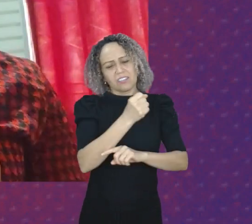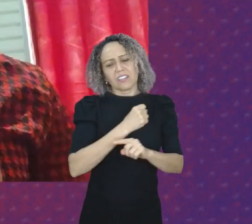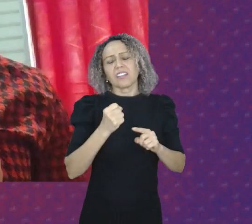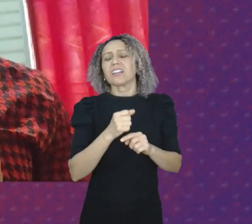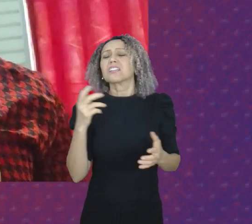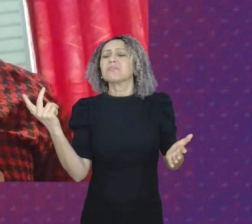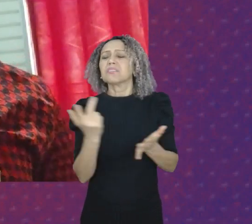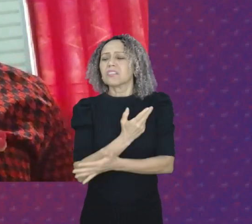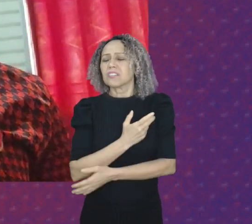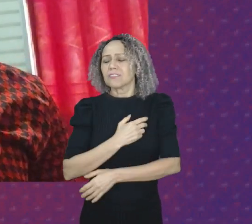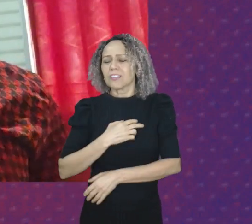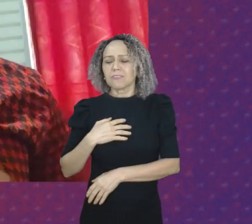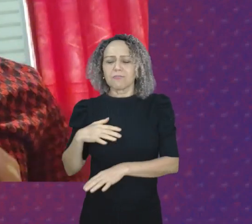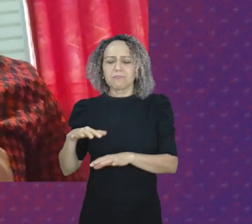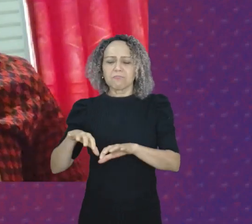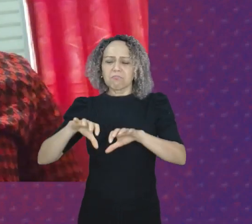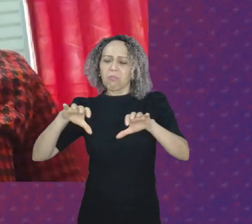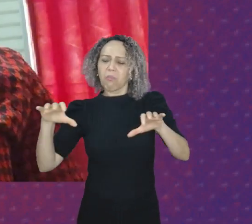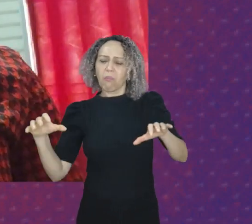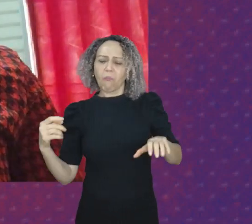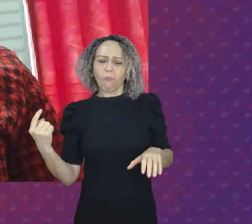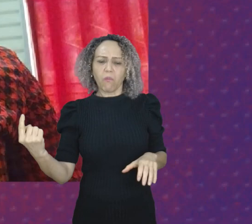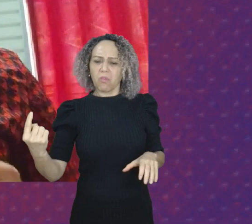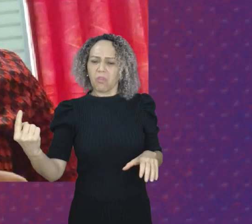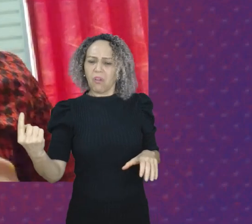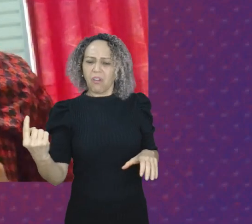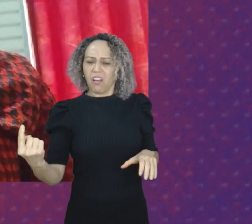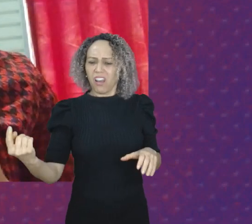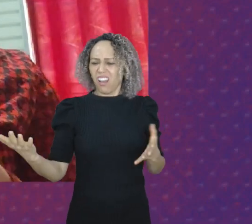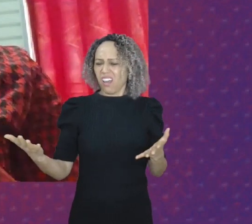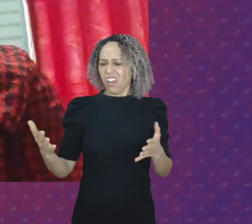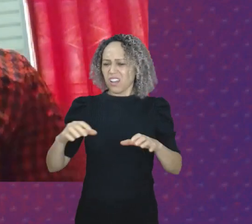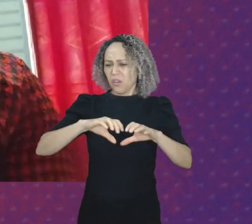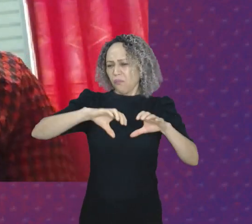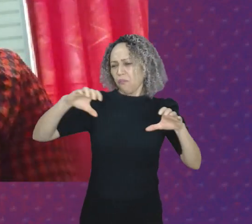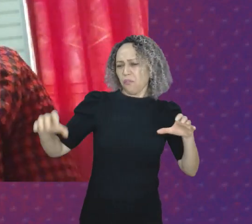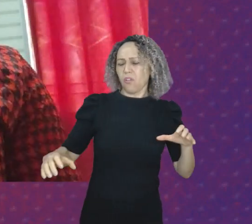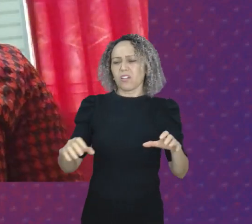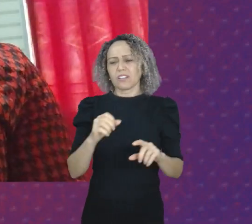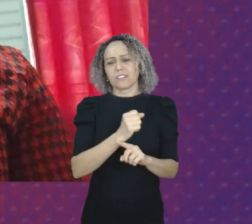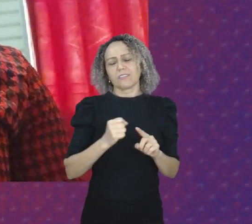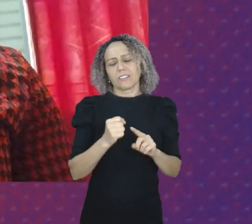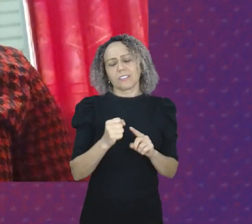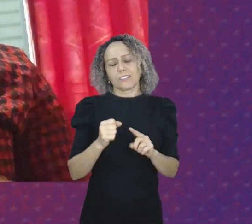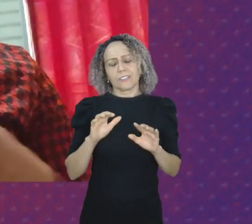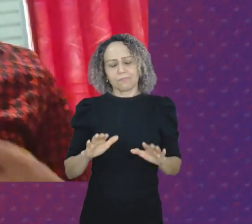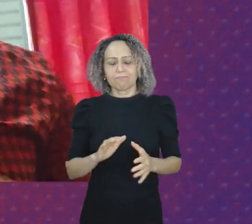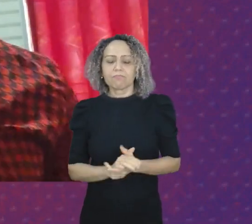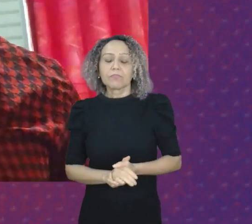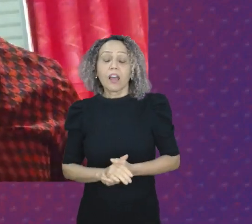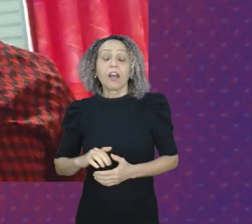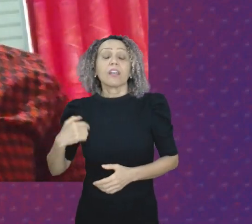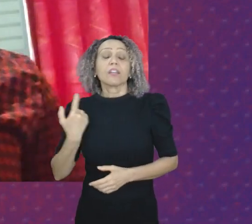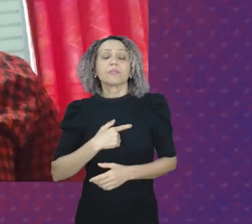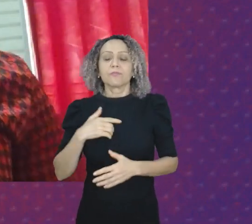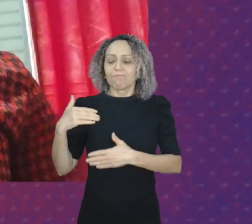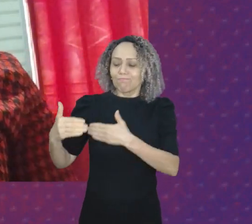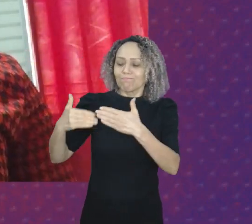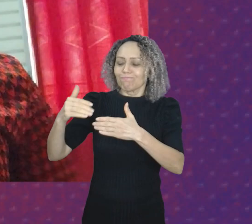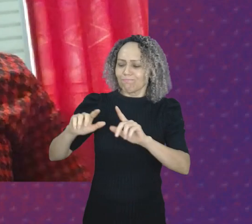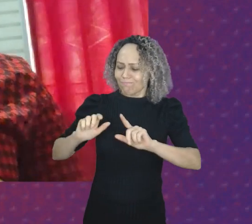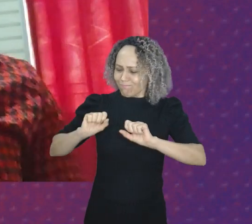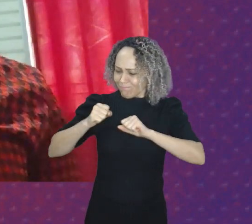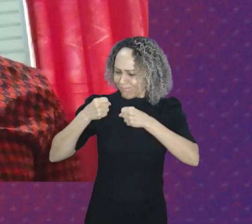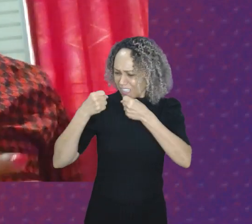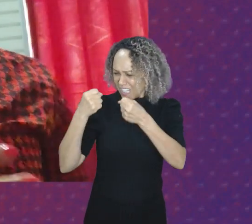de todo esse patamar, a partir de toda essa trajetória de enfrentamento à